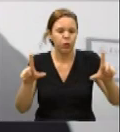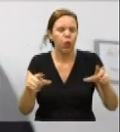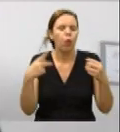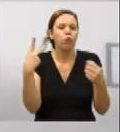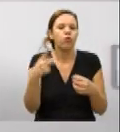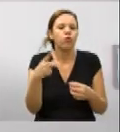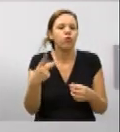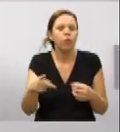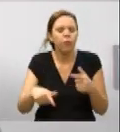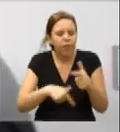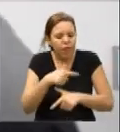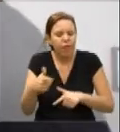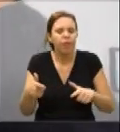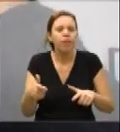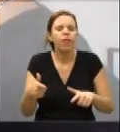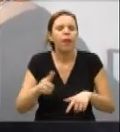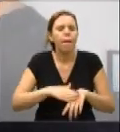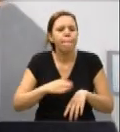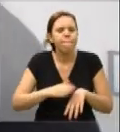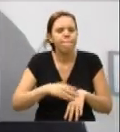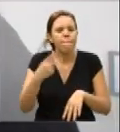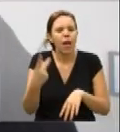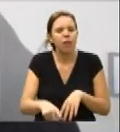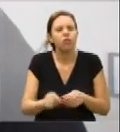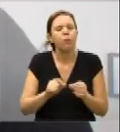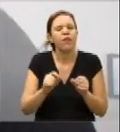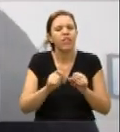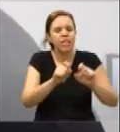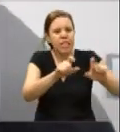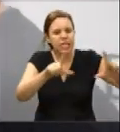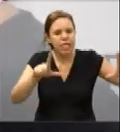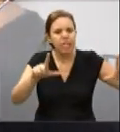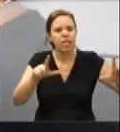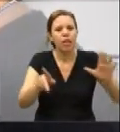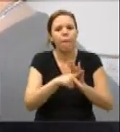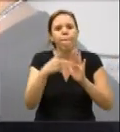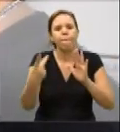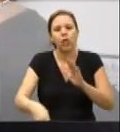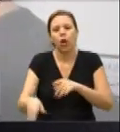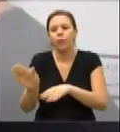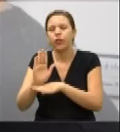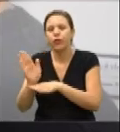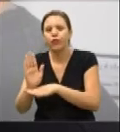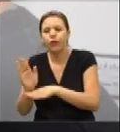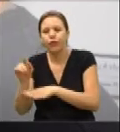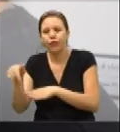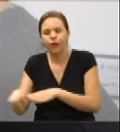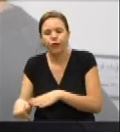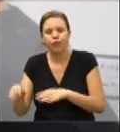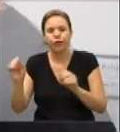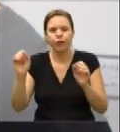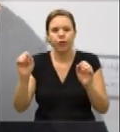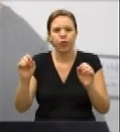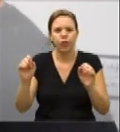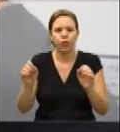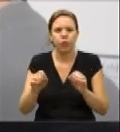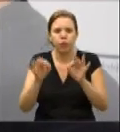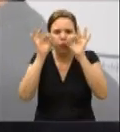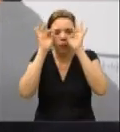sua inspiração tem alguma cena aí do quadrinho que originou, né, essa capa que você